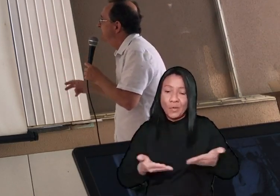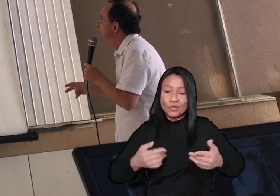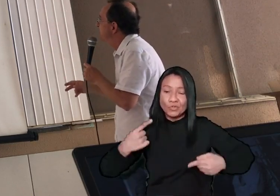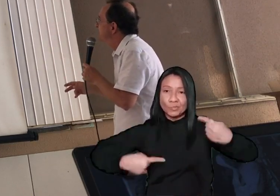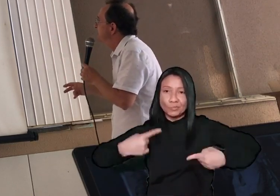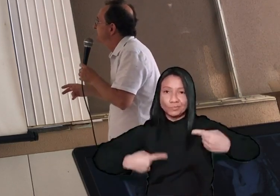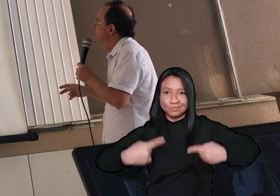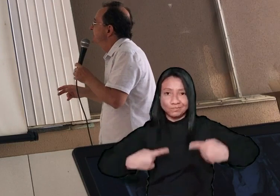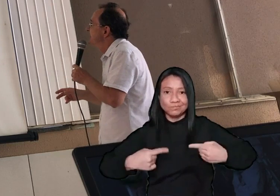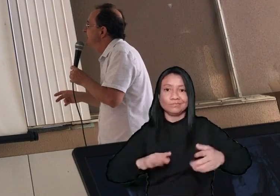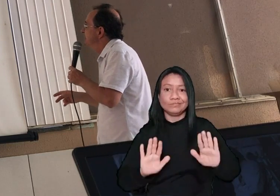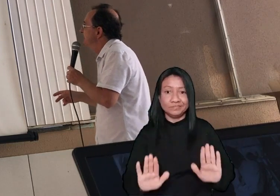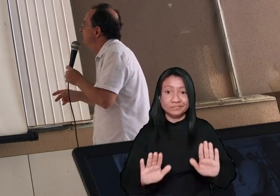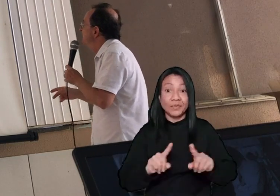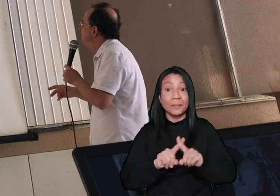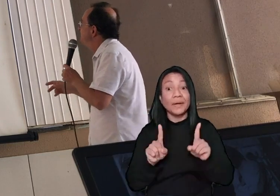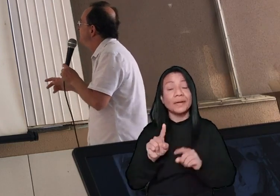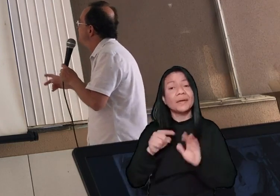Marmeleiro. Tá?